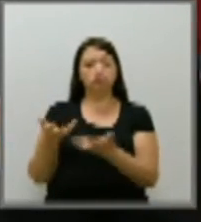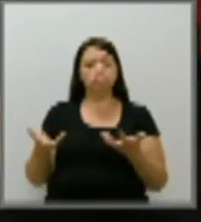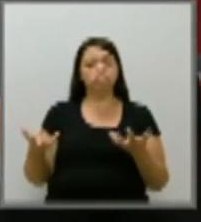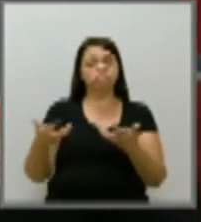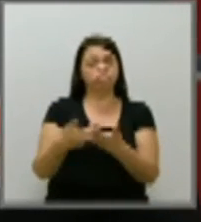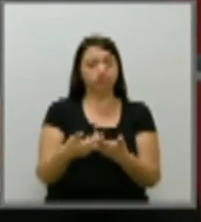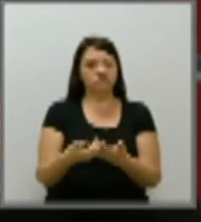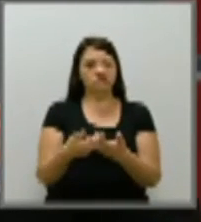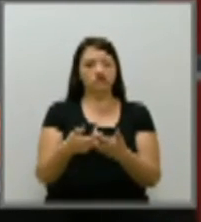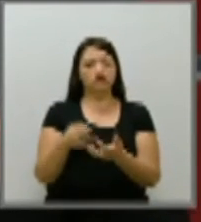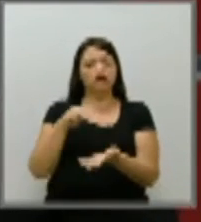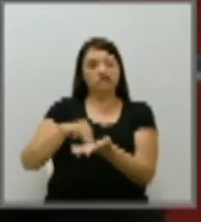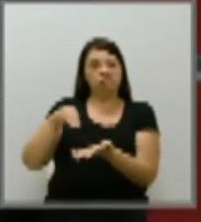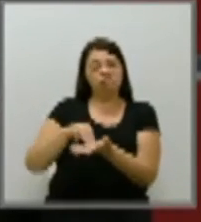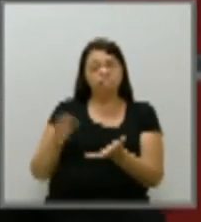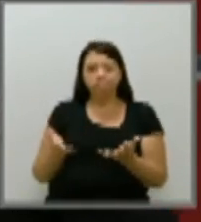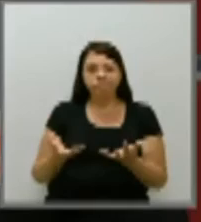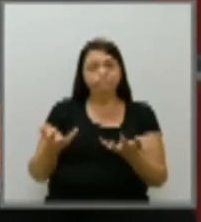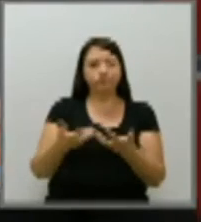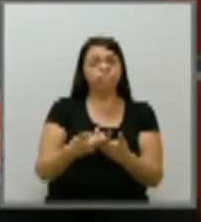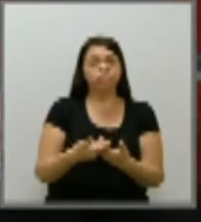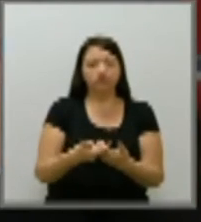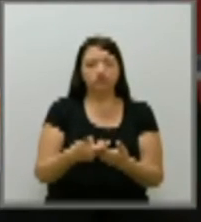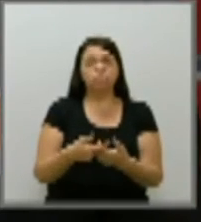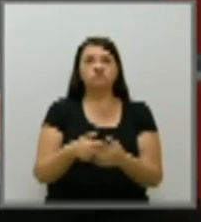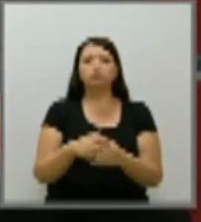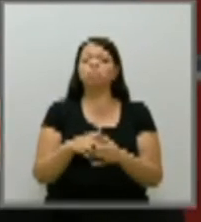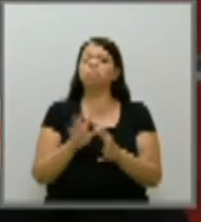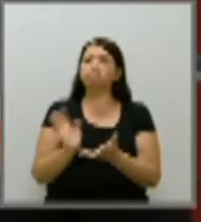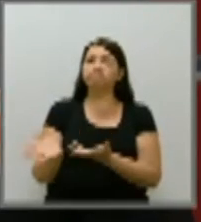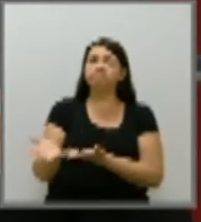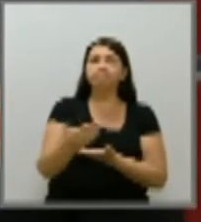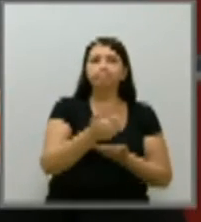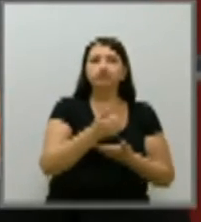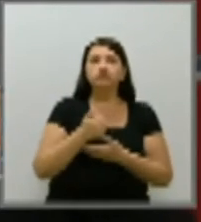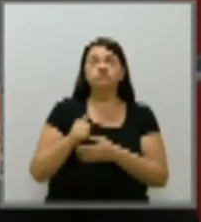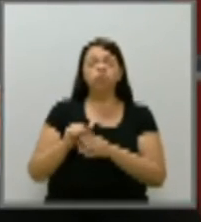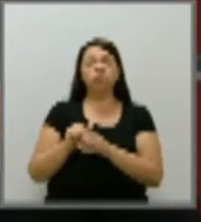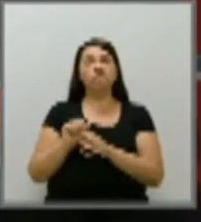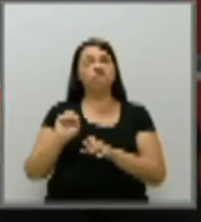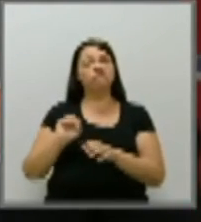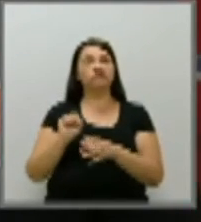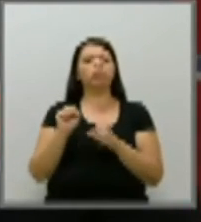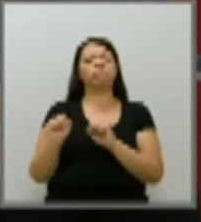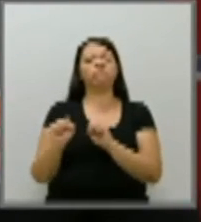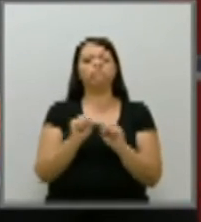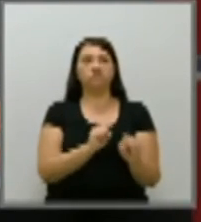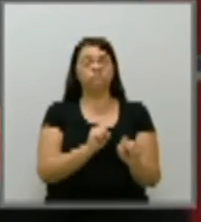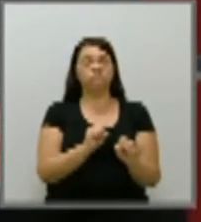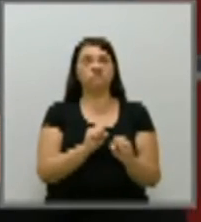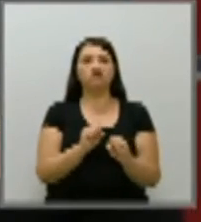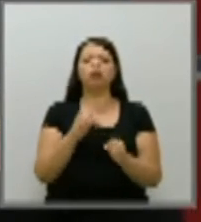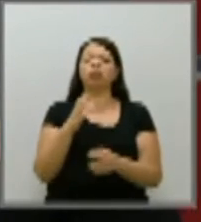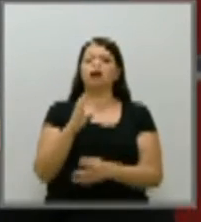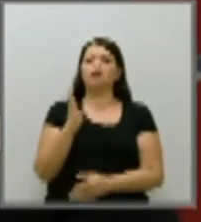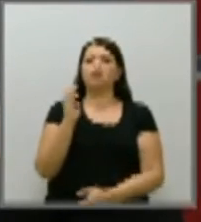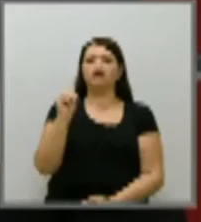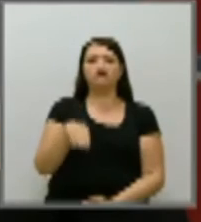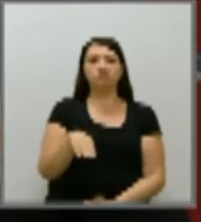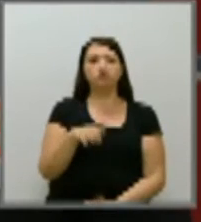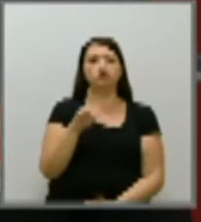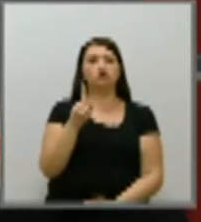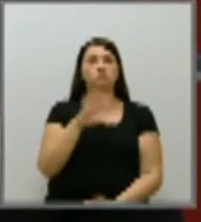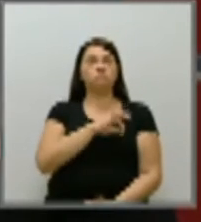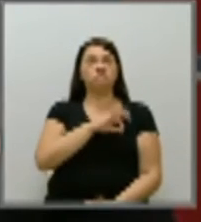reúne todas as forças policiais, e estamos trabalhando de forma colaborativa com a Polícia Civil, com a Brigada Militar,